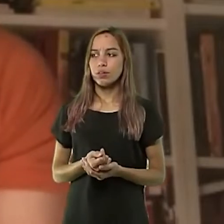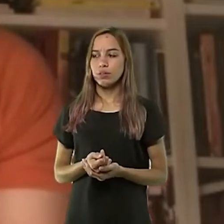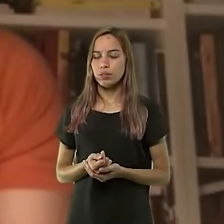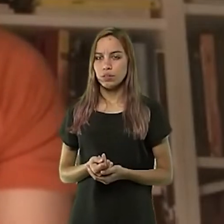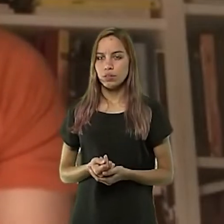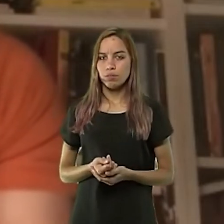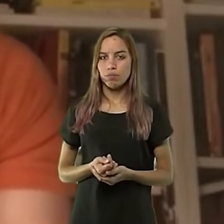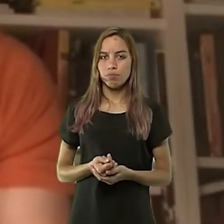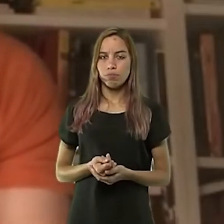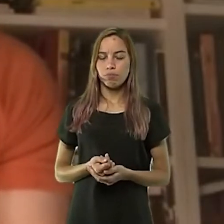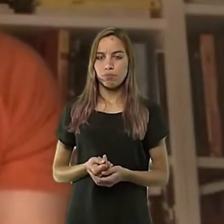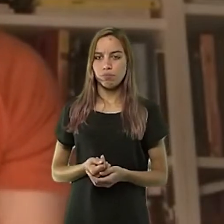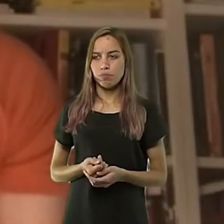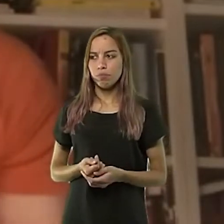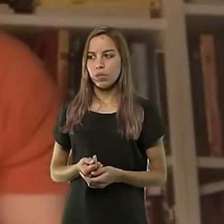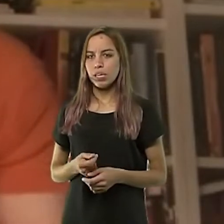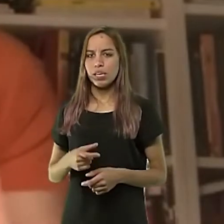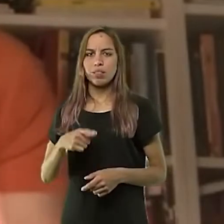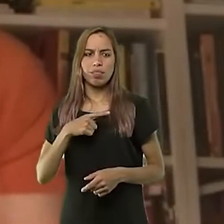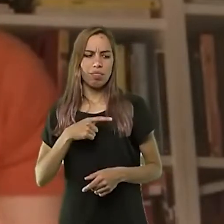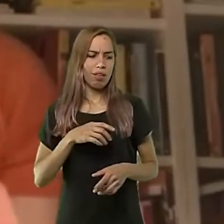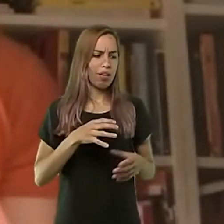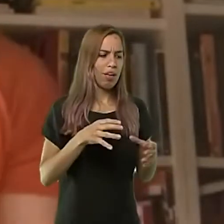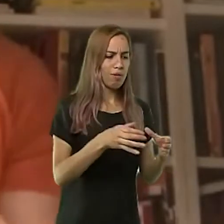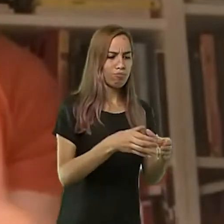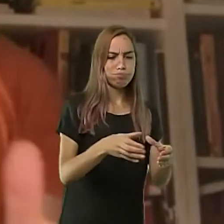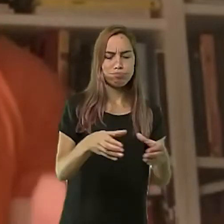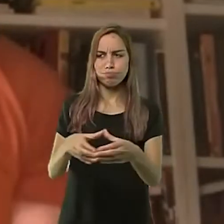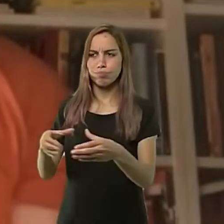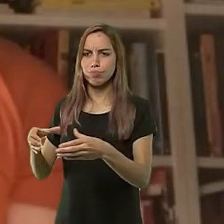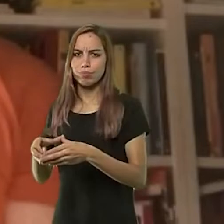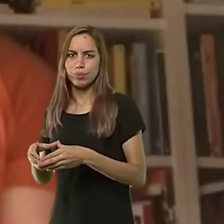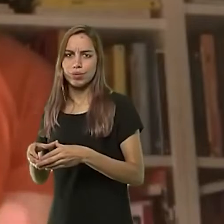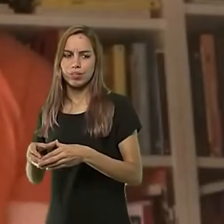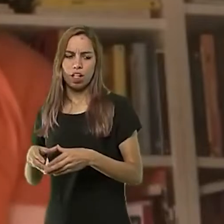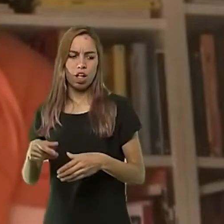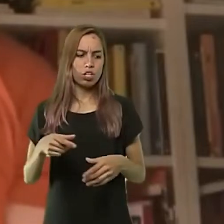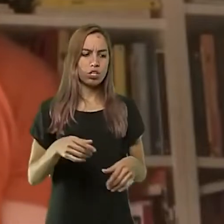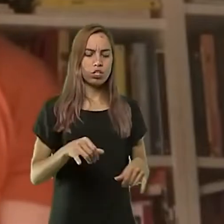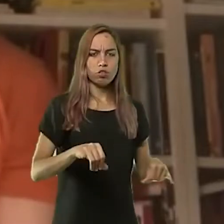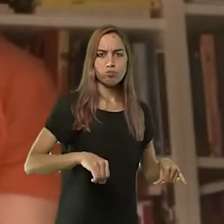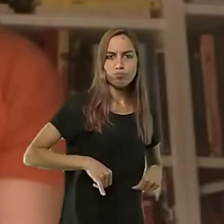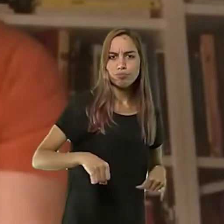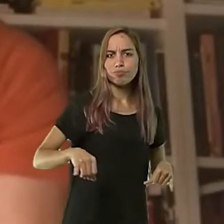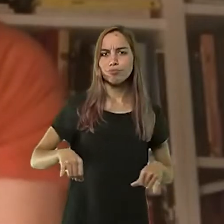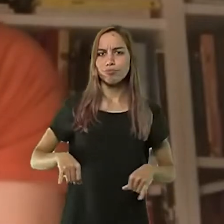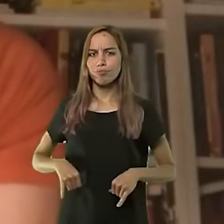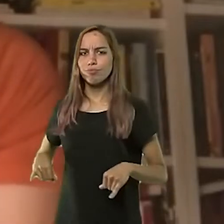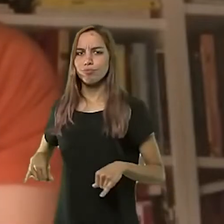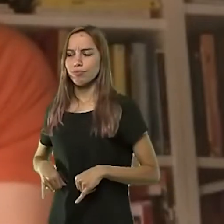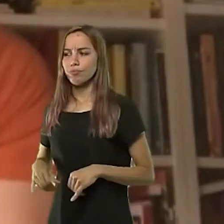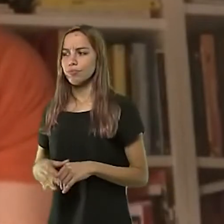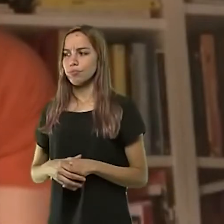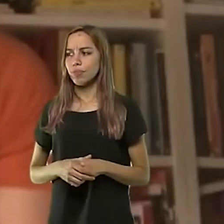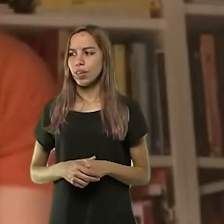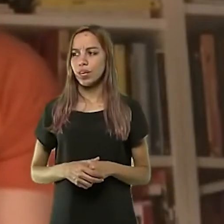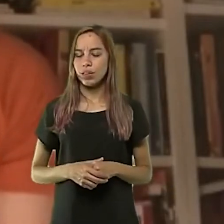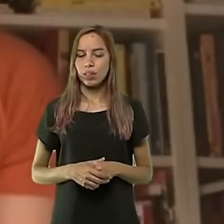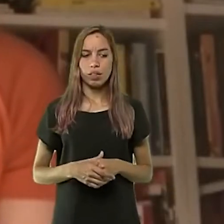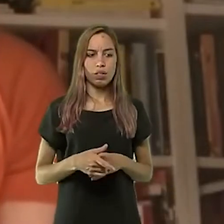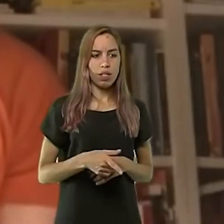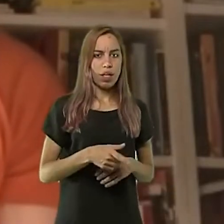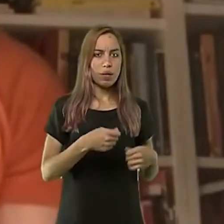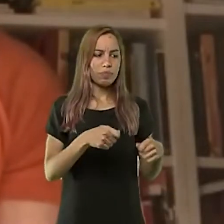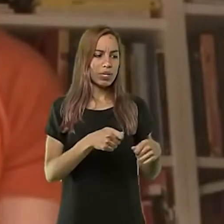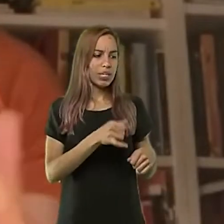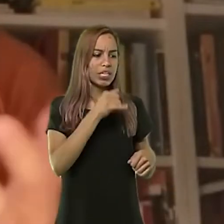em determinados setores, e por isso quando se chega a um período de carência, a um período de escassez, corta-se naquele que é